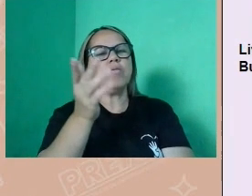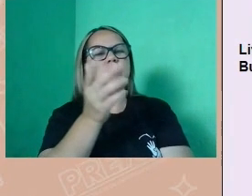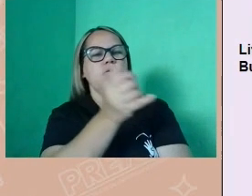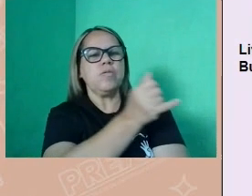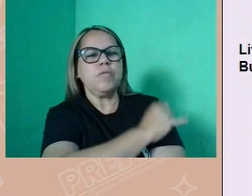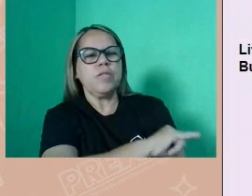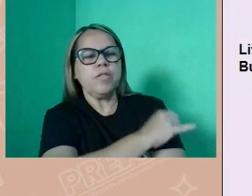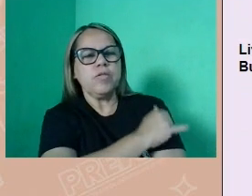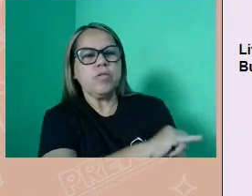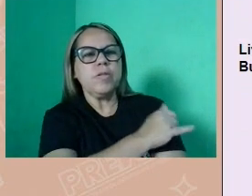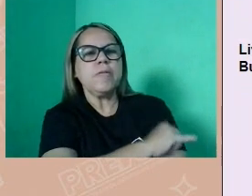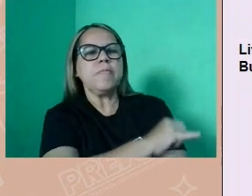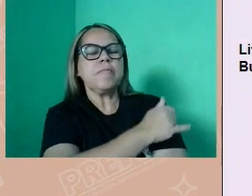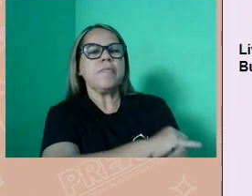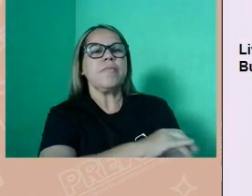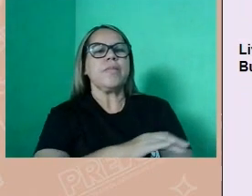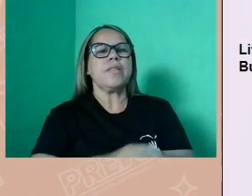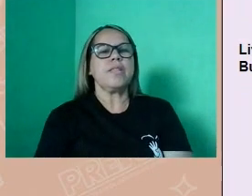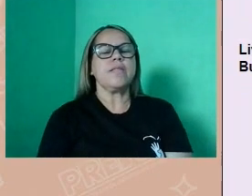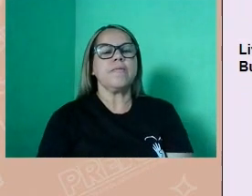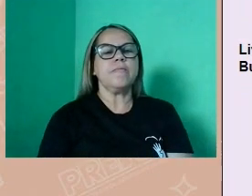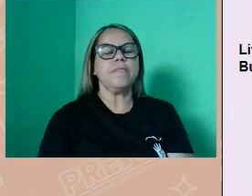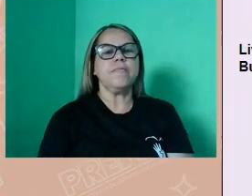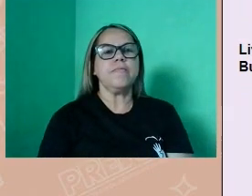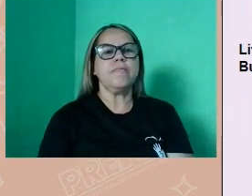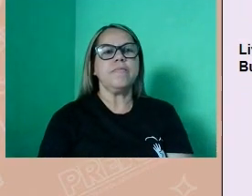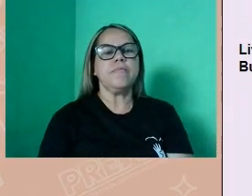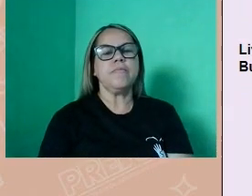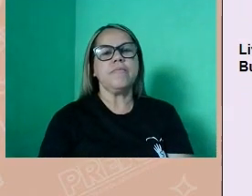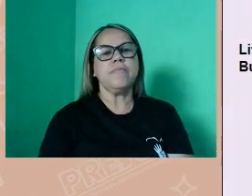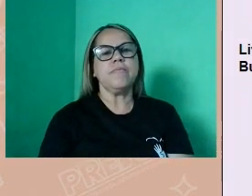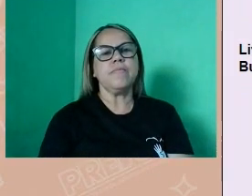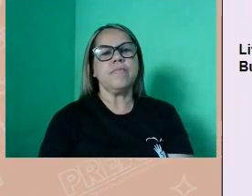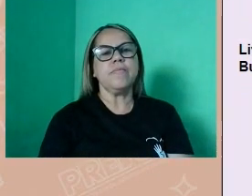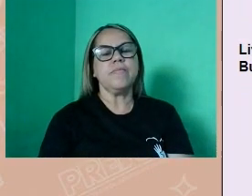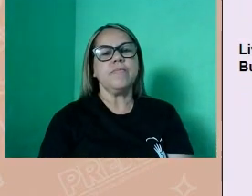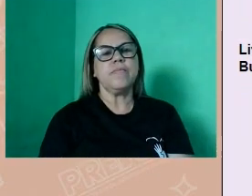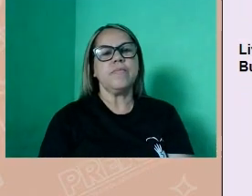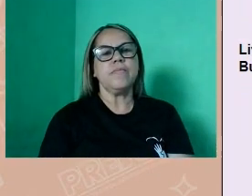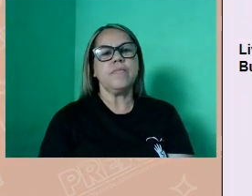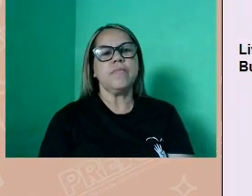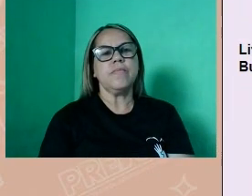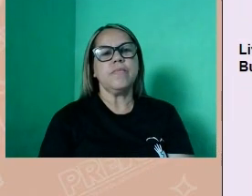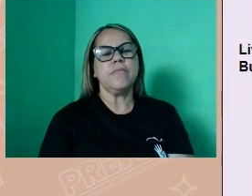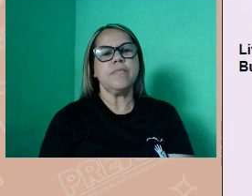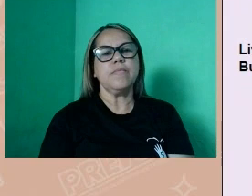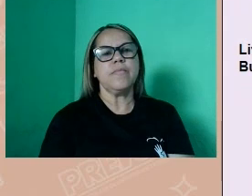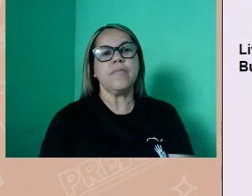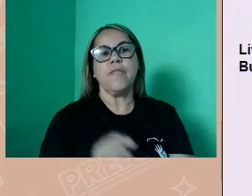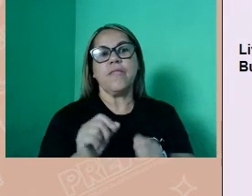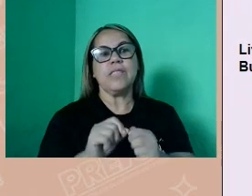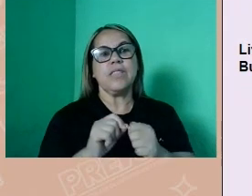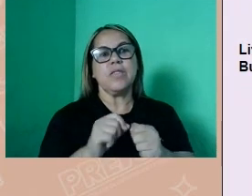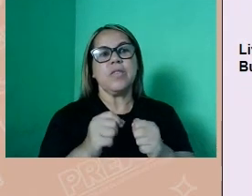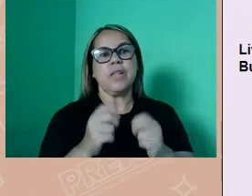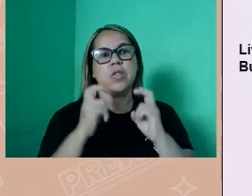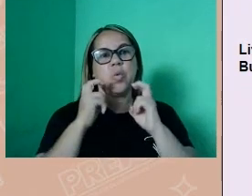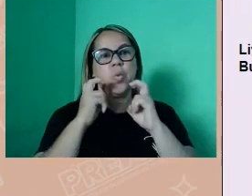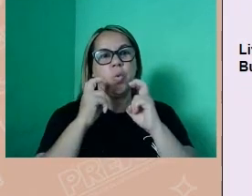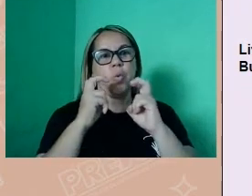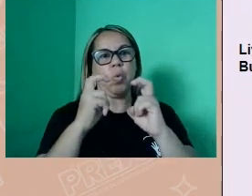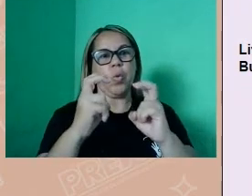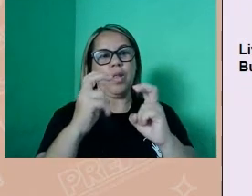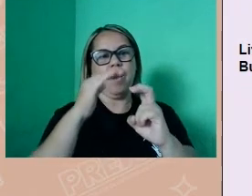do Rio de Janeiro on the rooftops of crowded trains nos tetos dos trens lotados